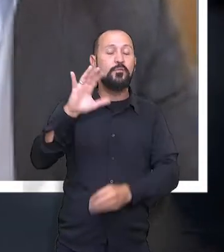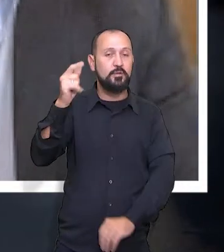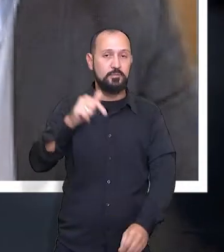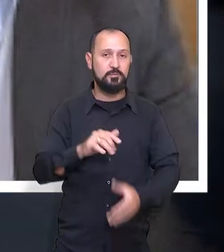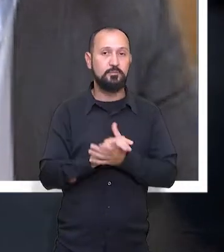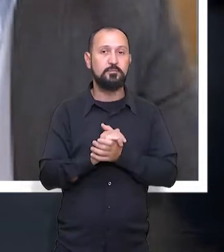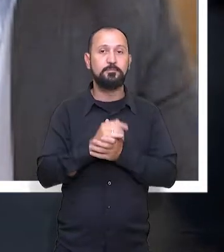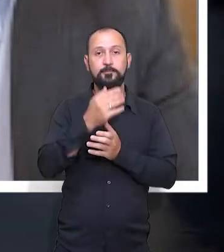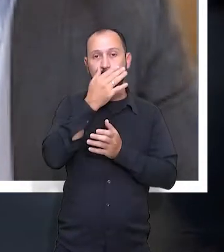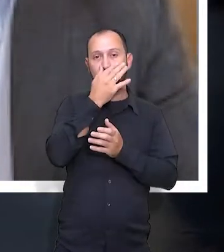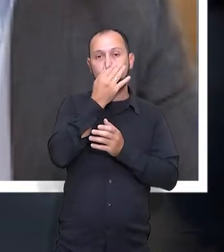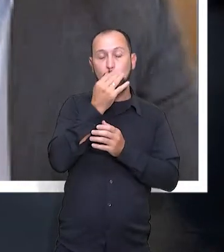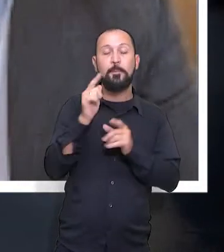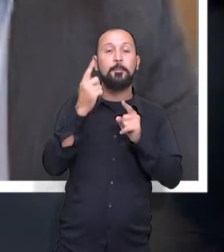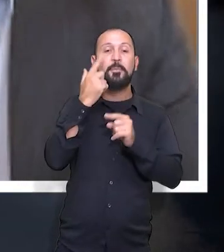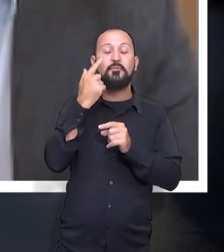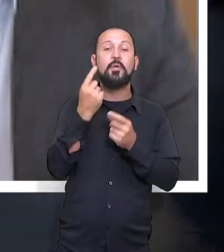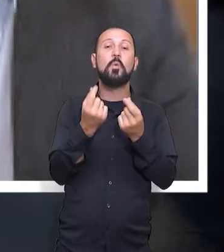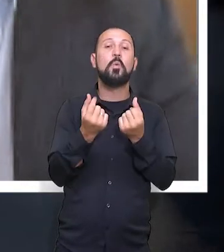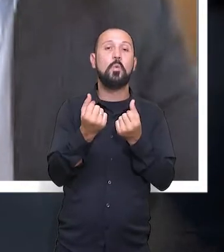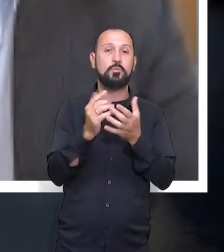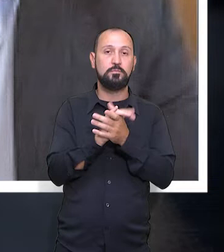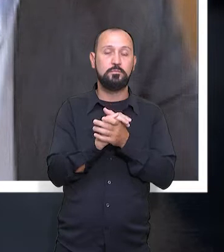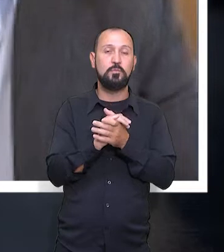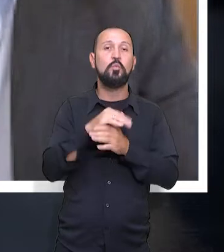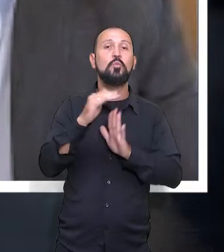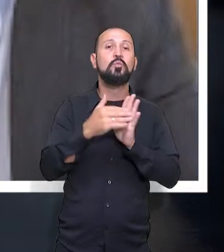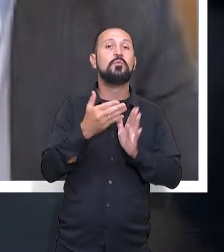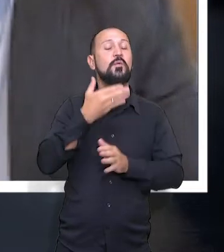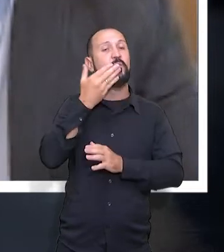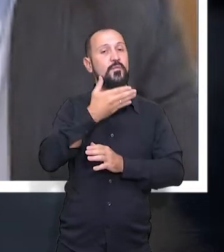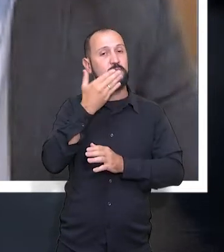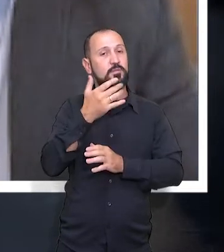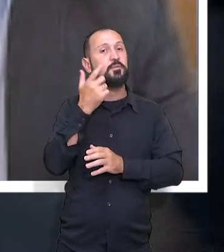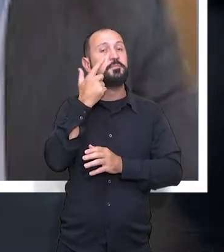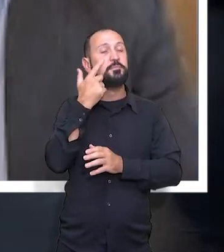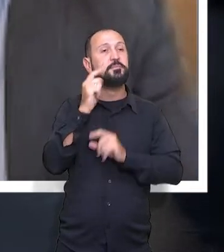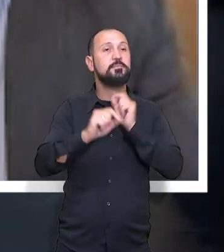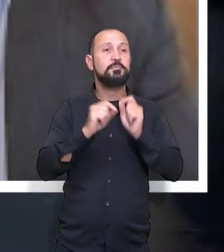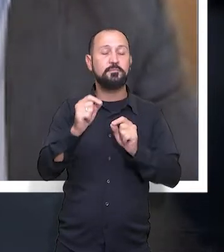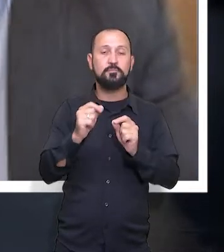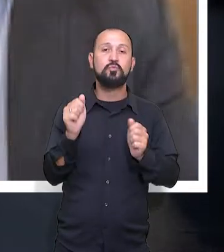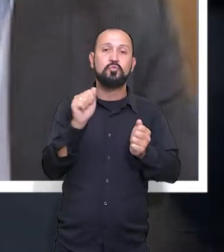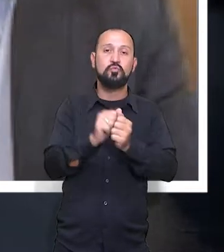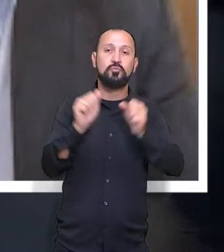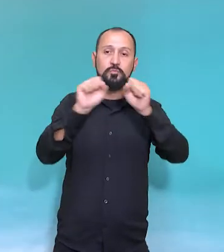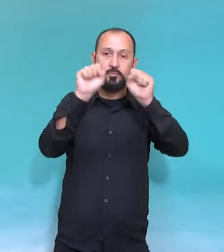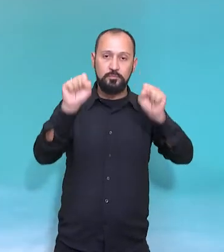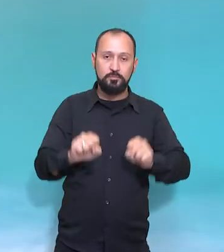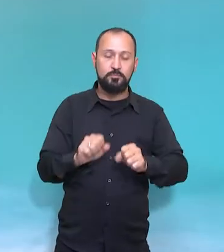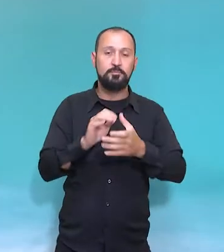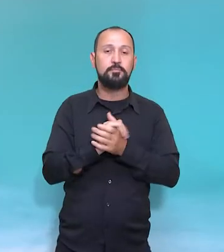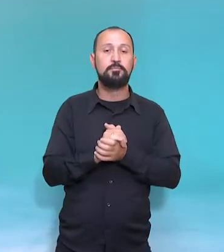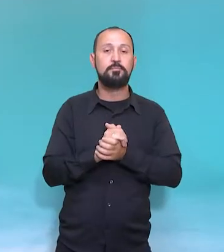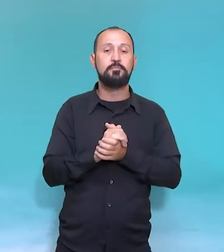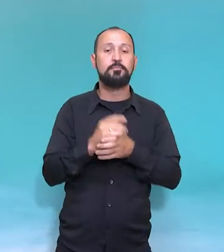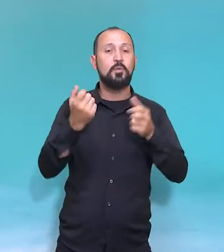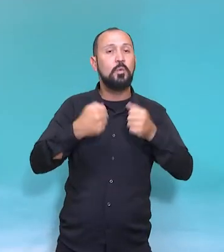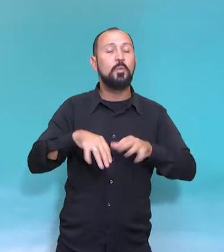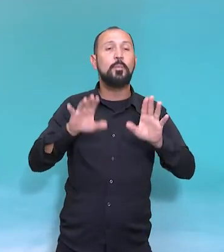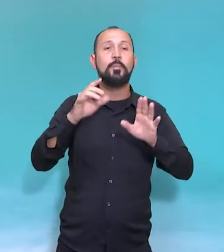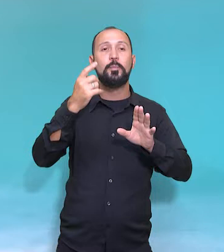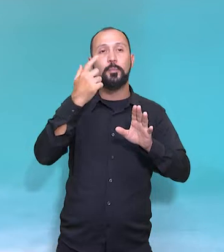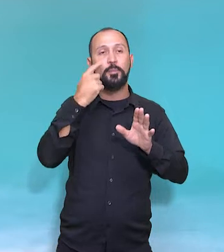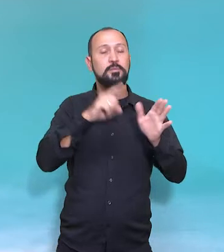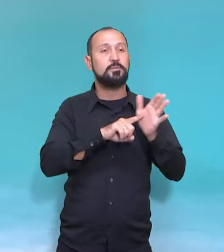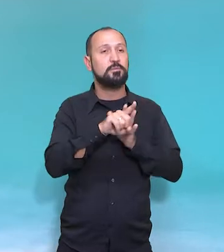é o procedimento, verificar qual é o custo disso. Então, tudo isso vai facilitar. Eu poderei fazer numa mesma plataforma que é o SERP. Não